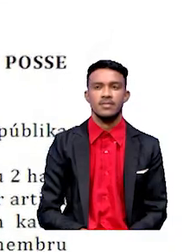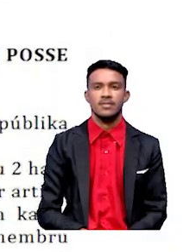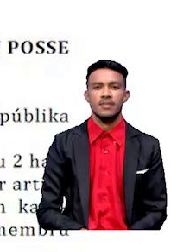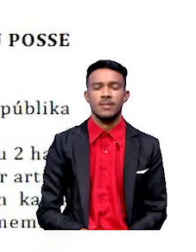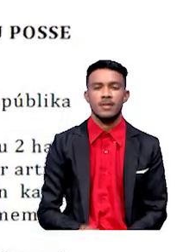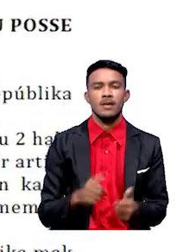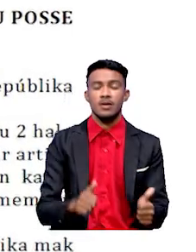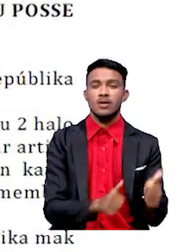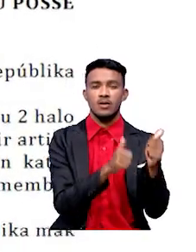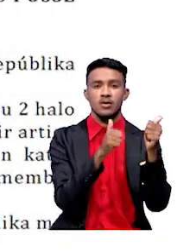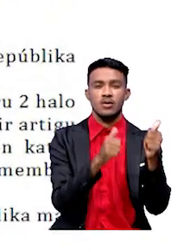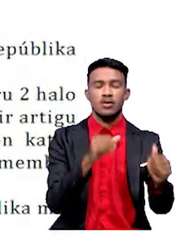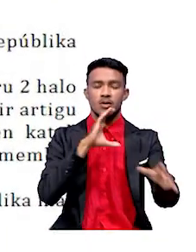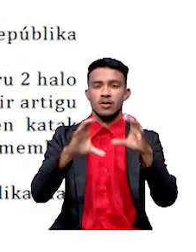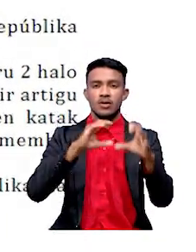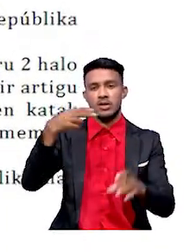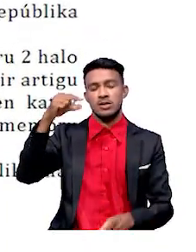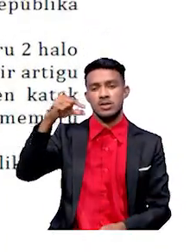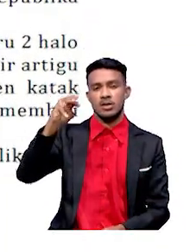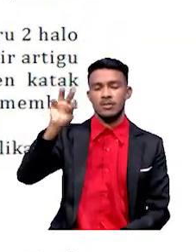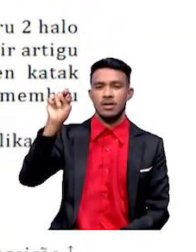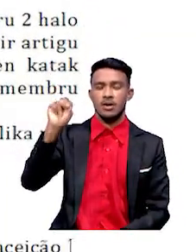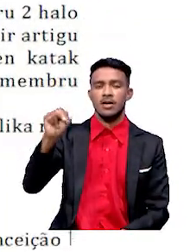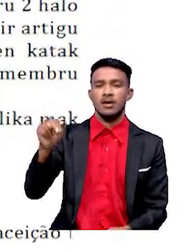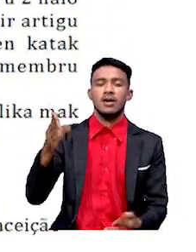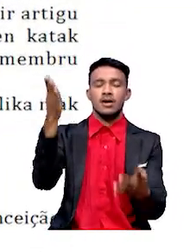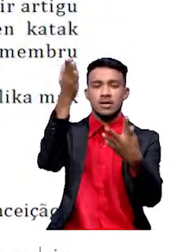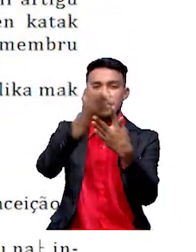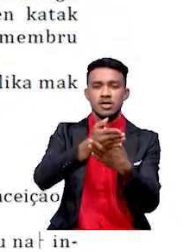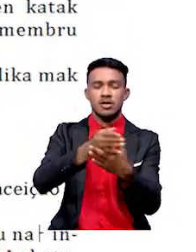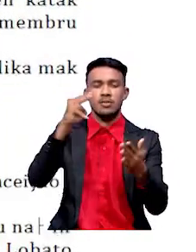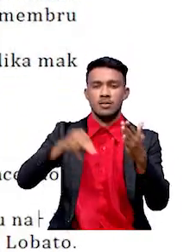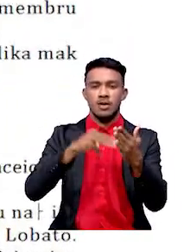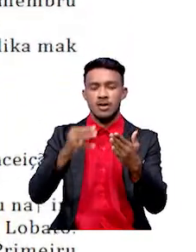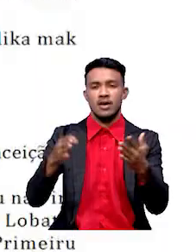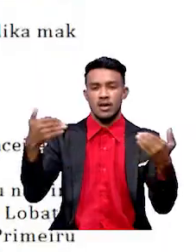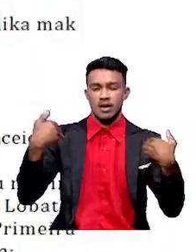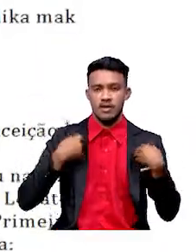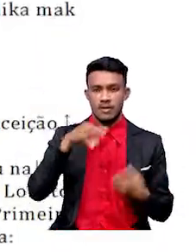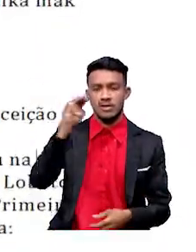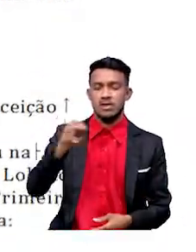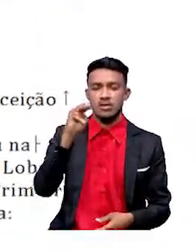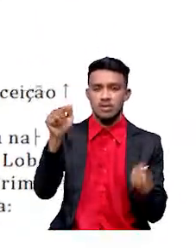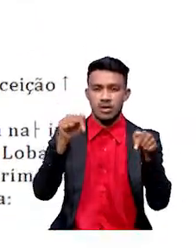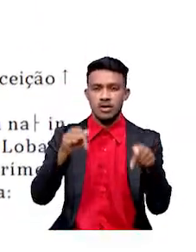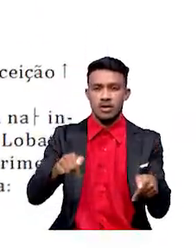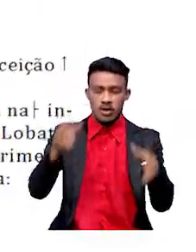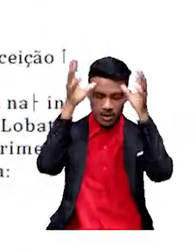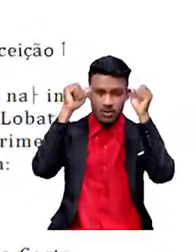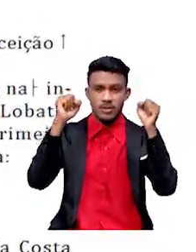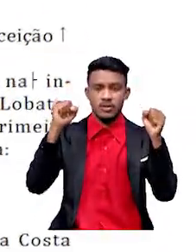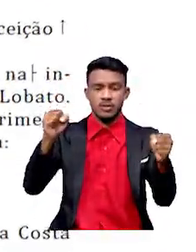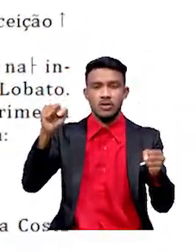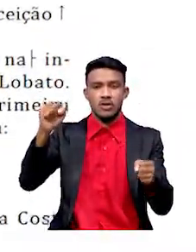Tuir comunicado em imprensa na BGM na sexta ou semedia Palácio Presidencial e a segunda semana, né? Presidente da República